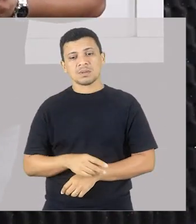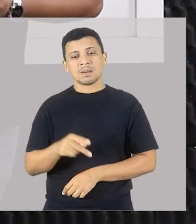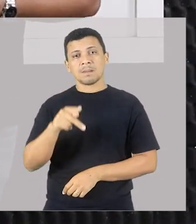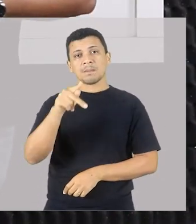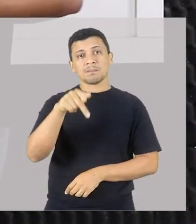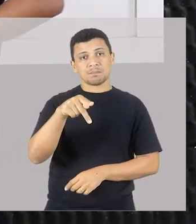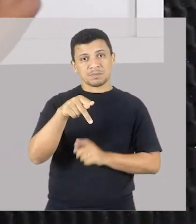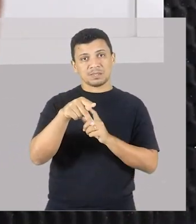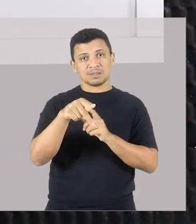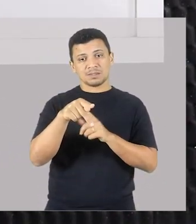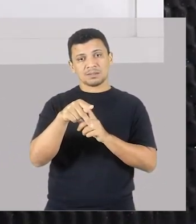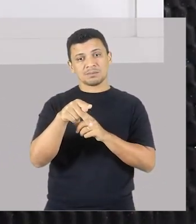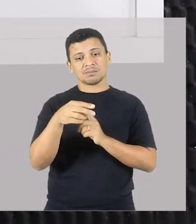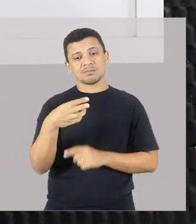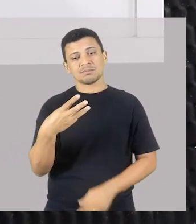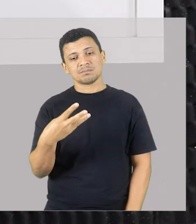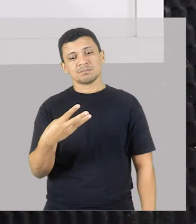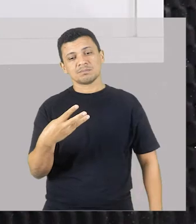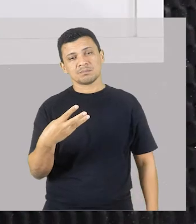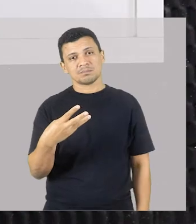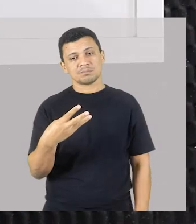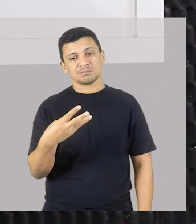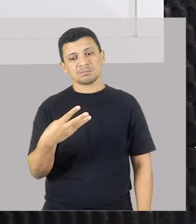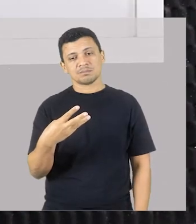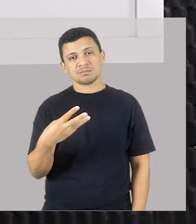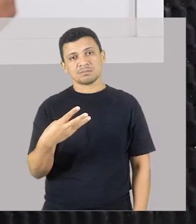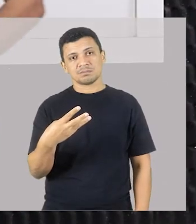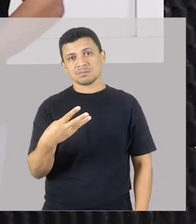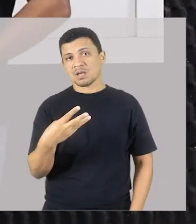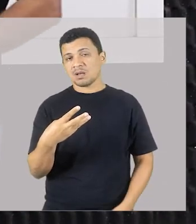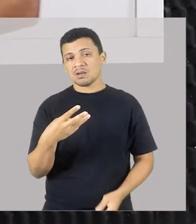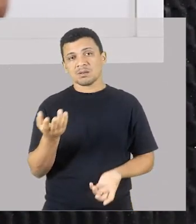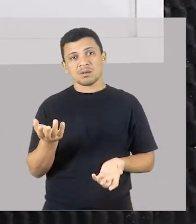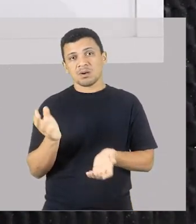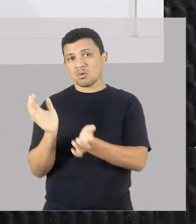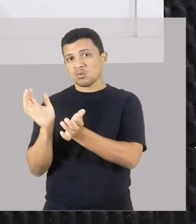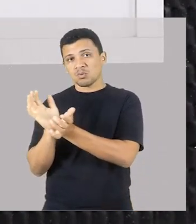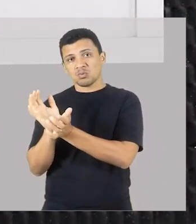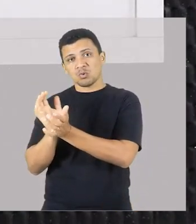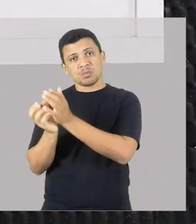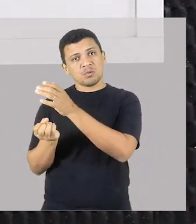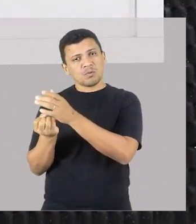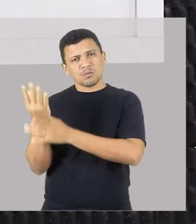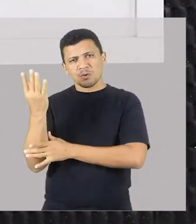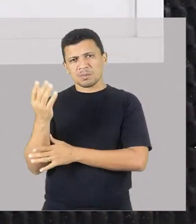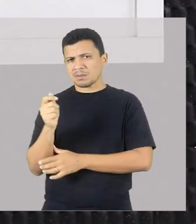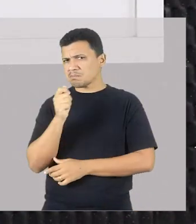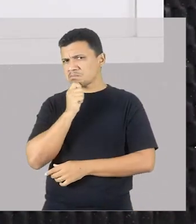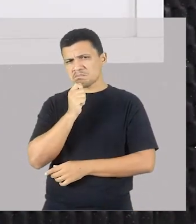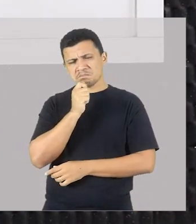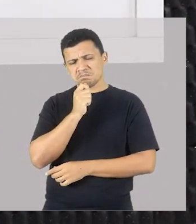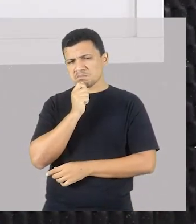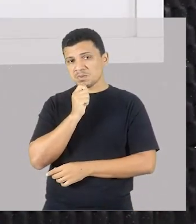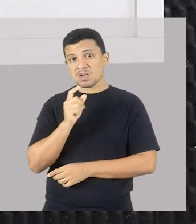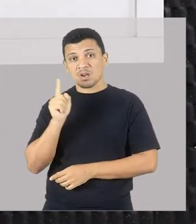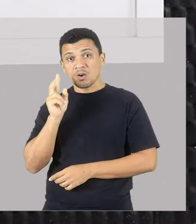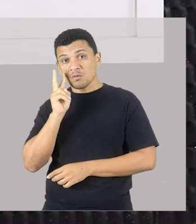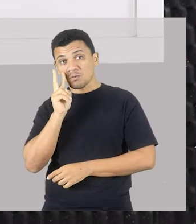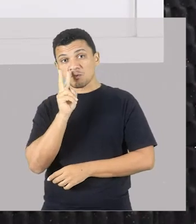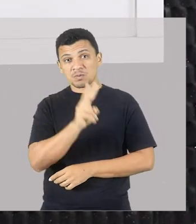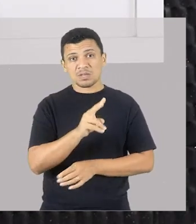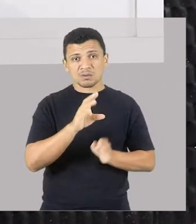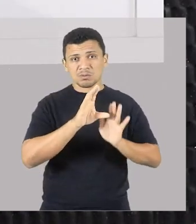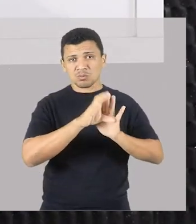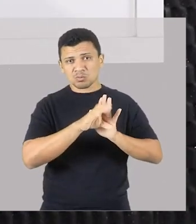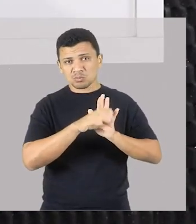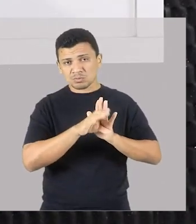de 3 elementos. Então, sem precisar formar grupo, eu só formei para você perceber esse conceito, essa